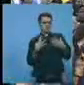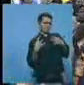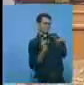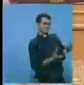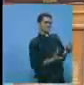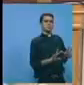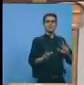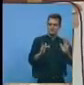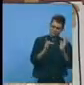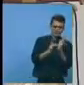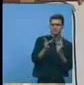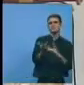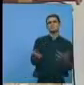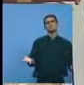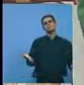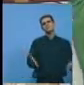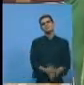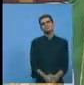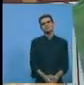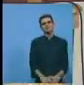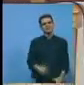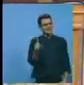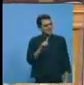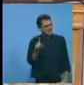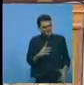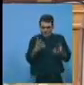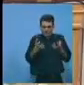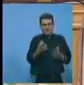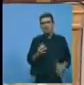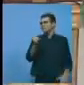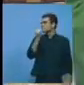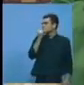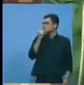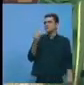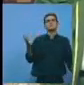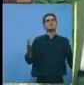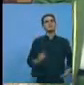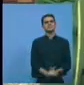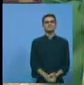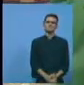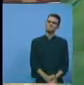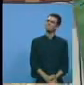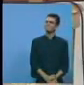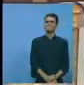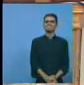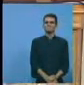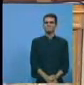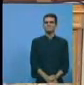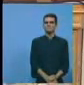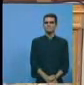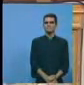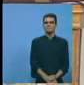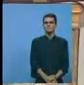estou decidido a perdoar. Ah, e essa é uma decisão difícil. Sabe por que ela é difícil? Porque ela só depende